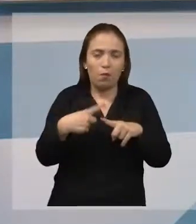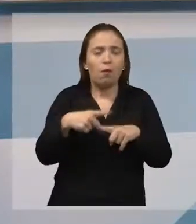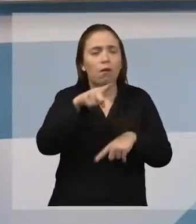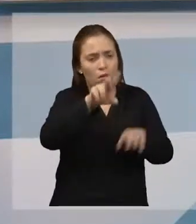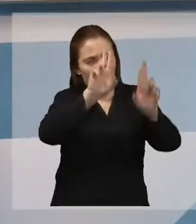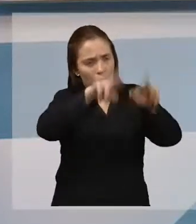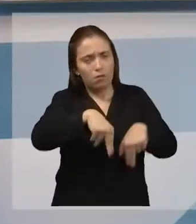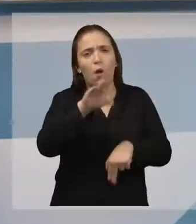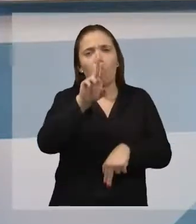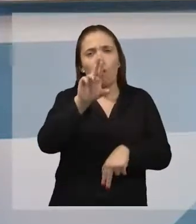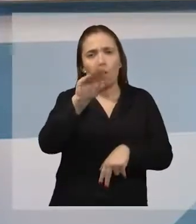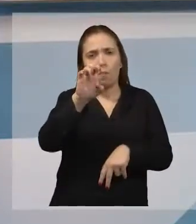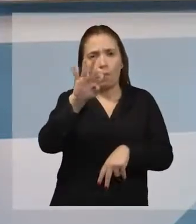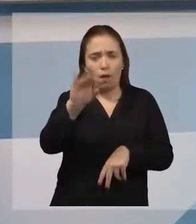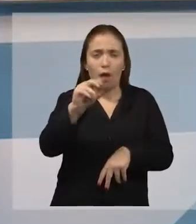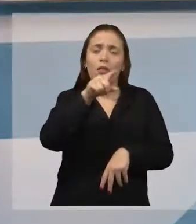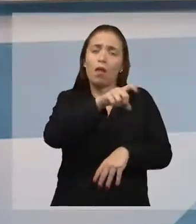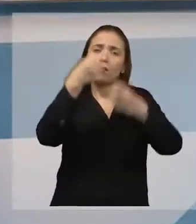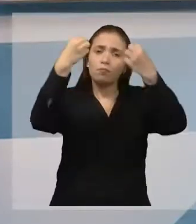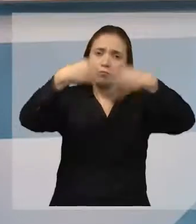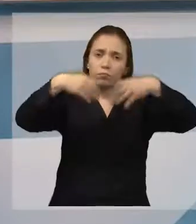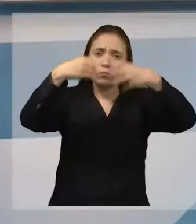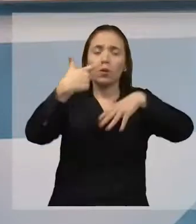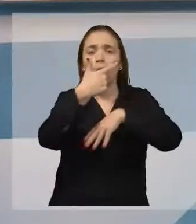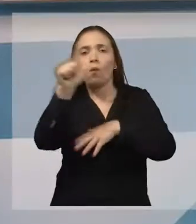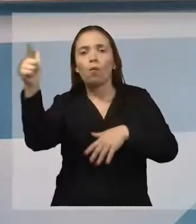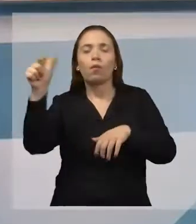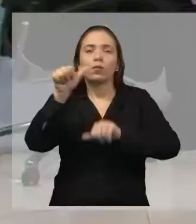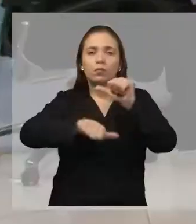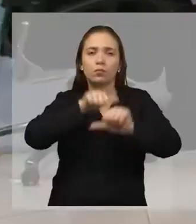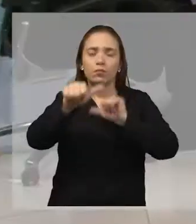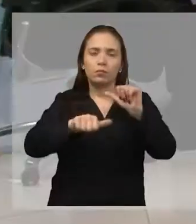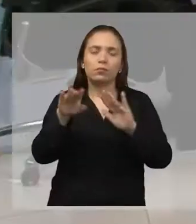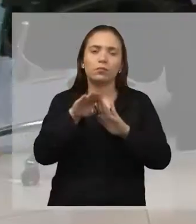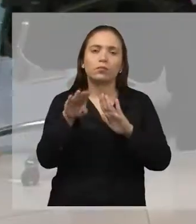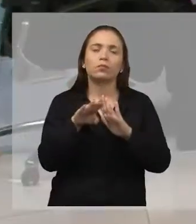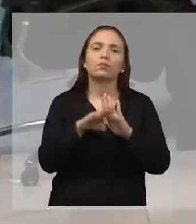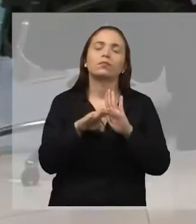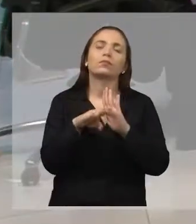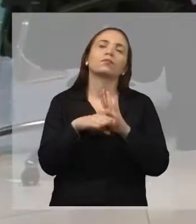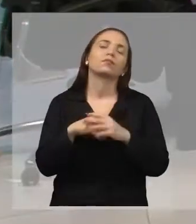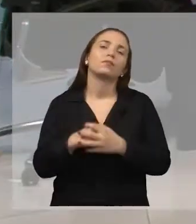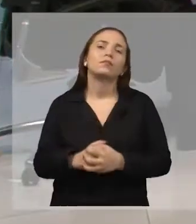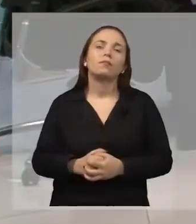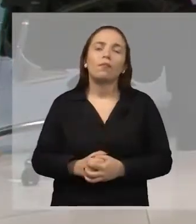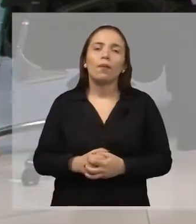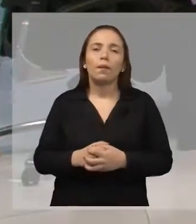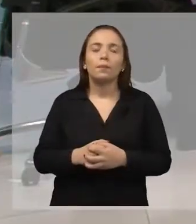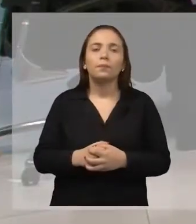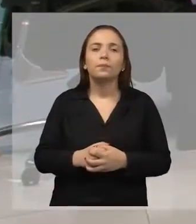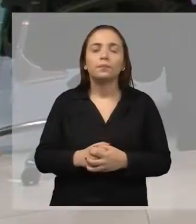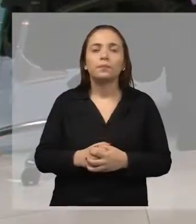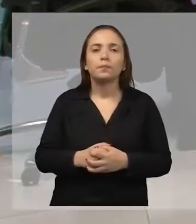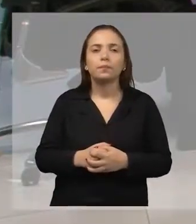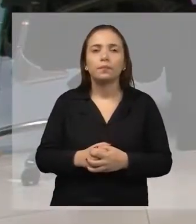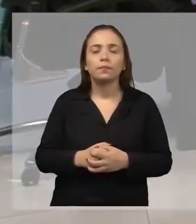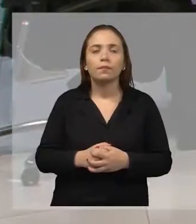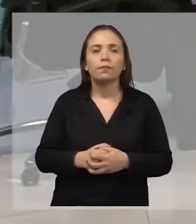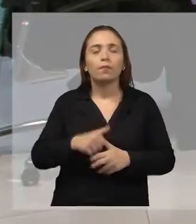de recursos que são distribuídos para o convencimento do voto do deputado. E agora vamos entrar